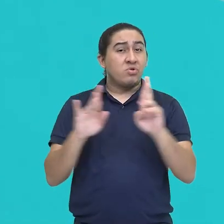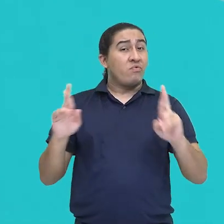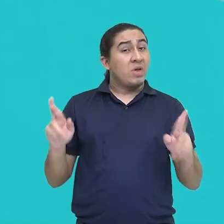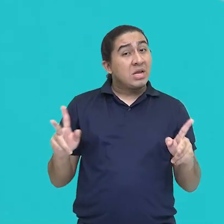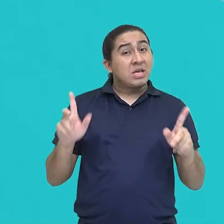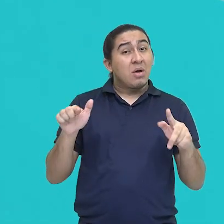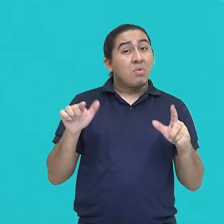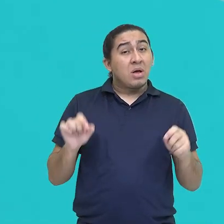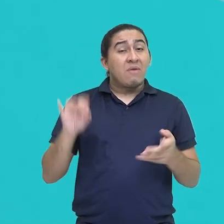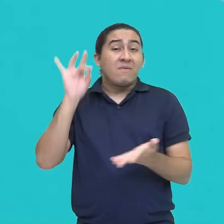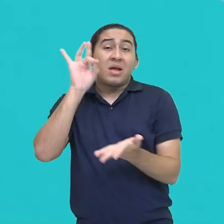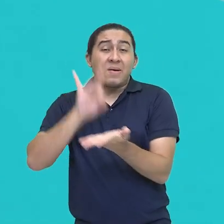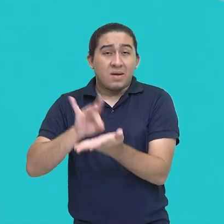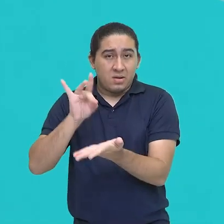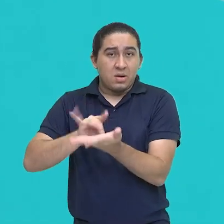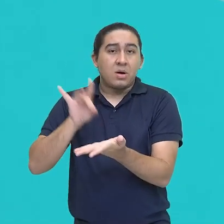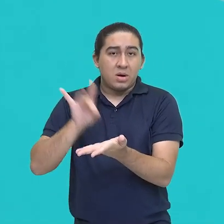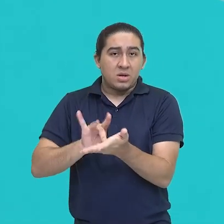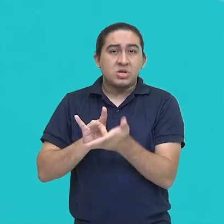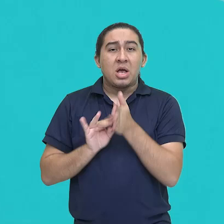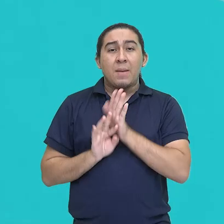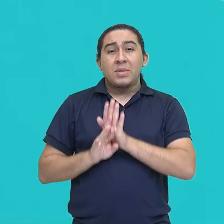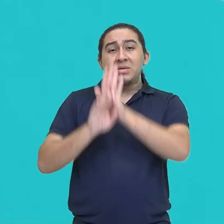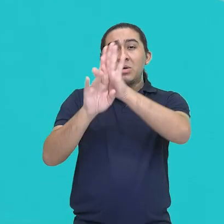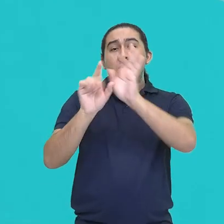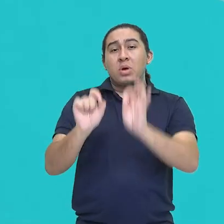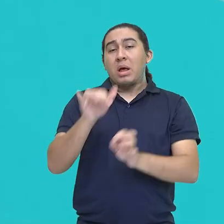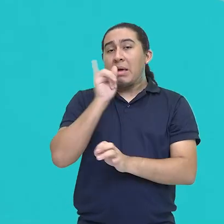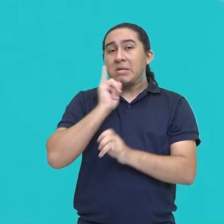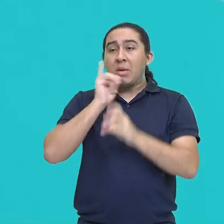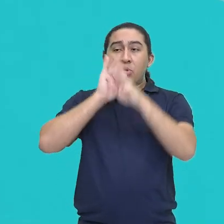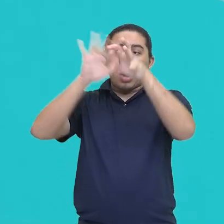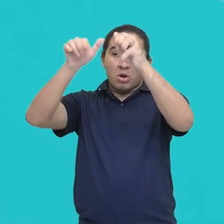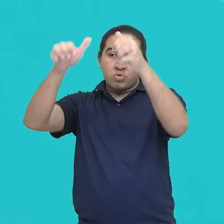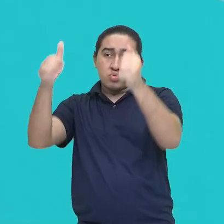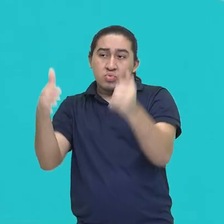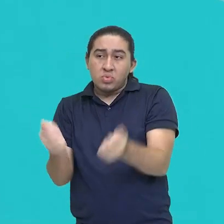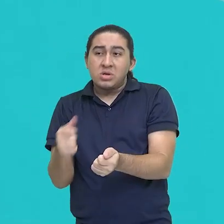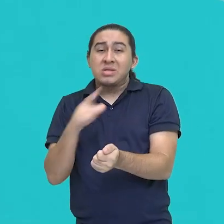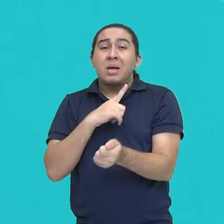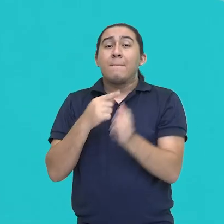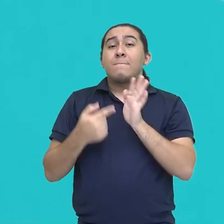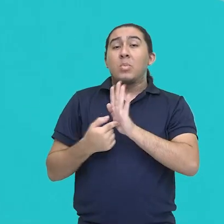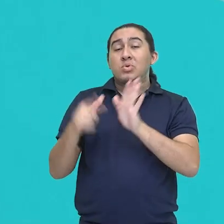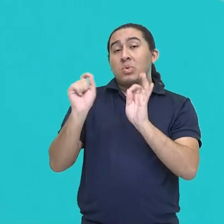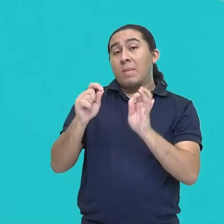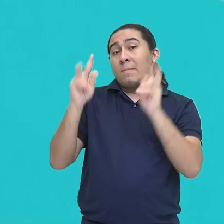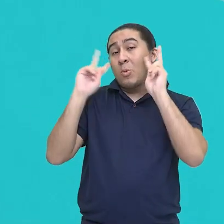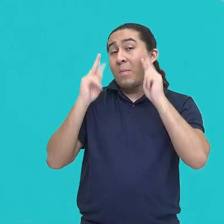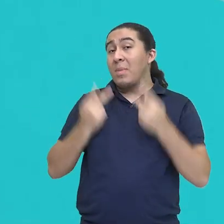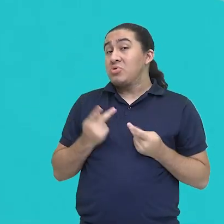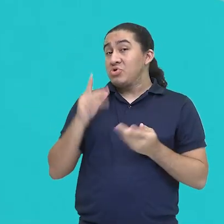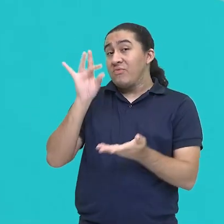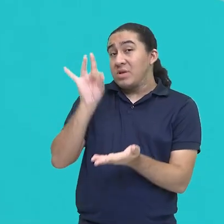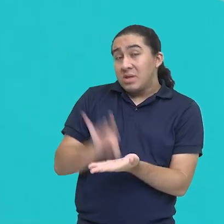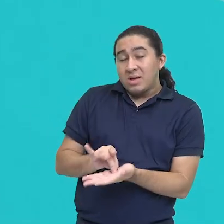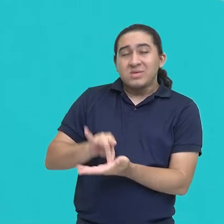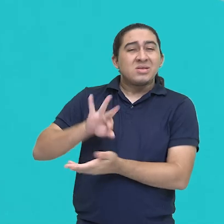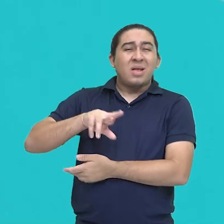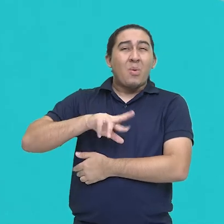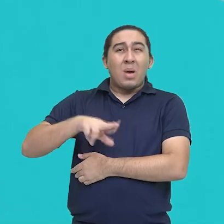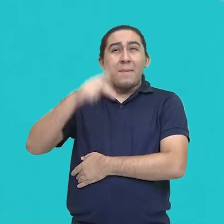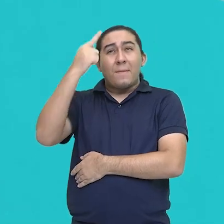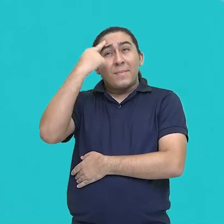mais realista, representando, por exemplo, nas suas esculturas as pessoas como elas realmente eram, sem pensar